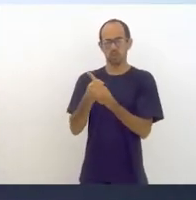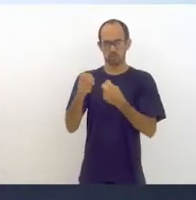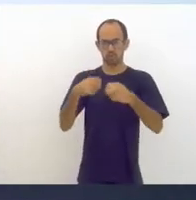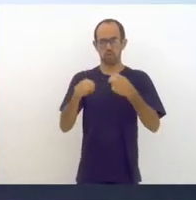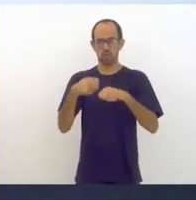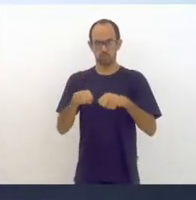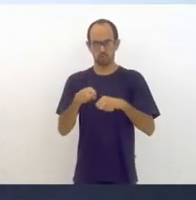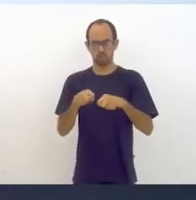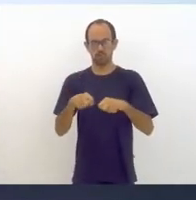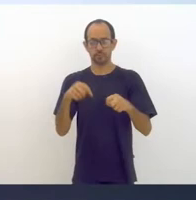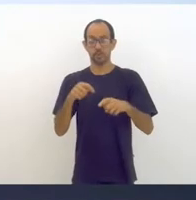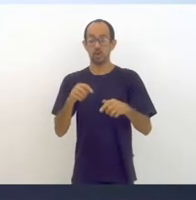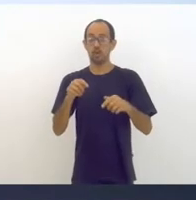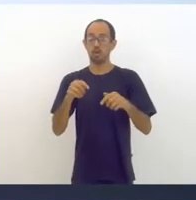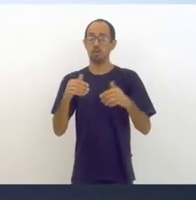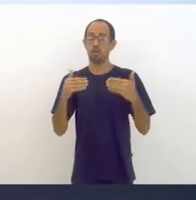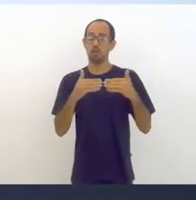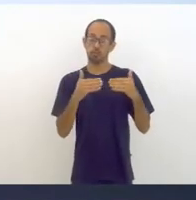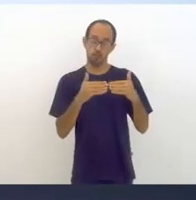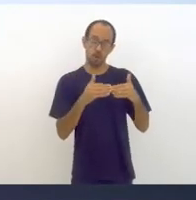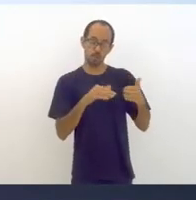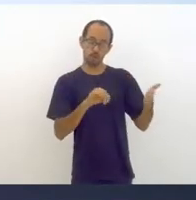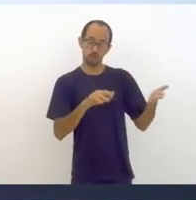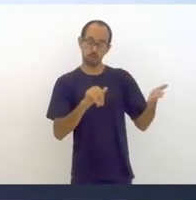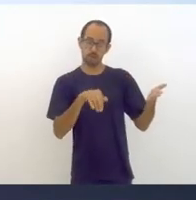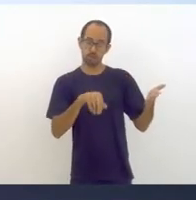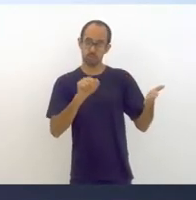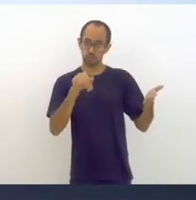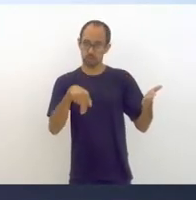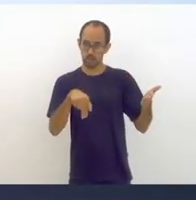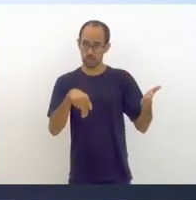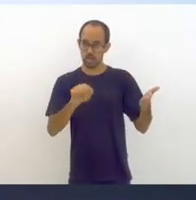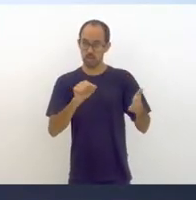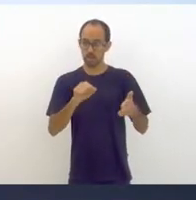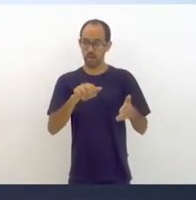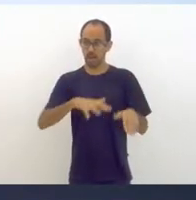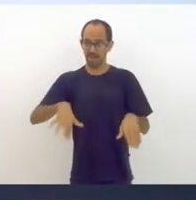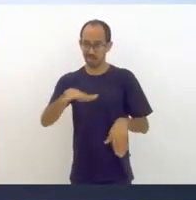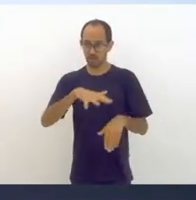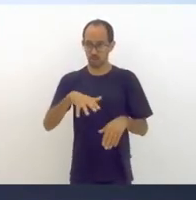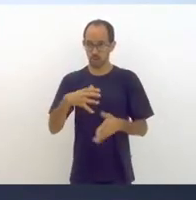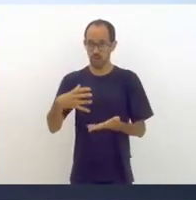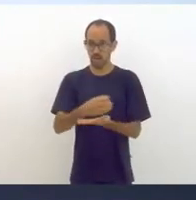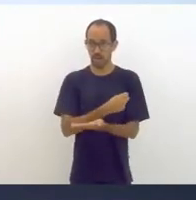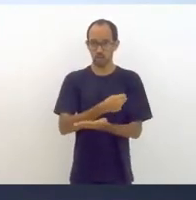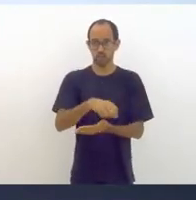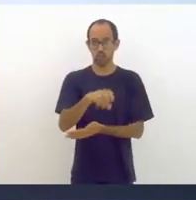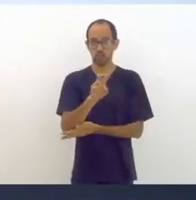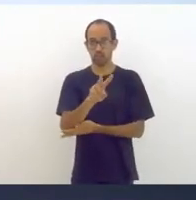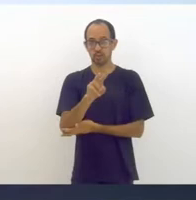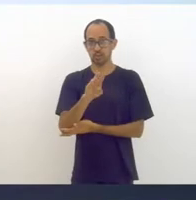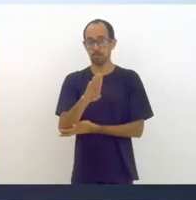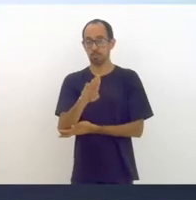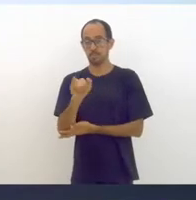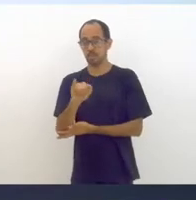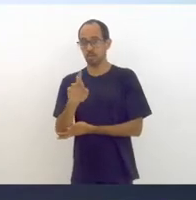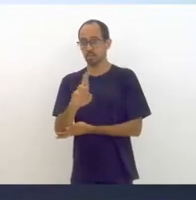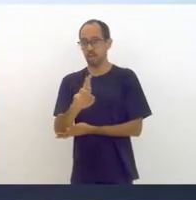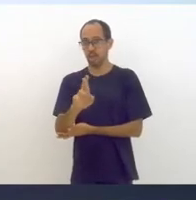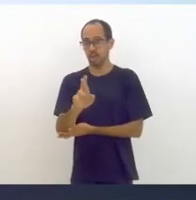Estado do Rio de Janeiro, FIJAN, em 2021, a região arrecadou cerca de 2 bilhões em tributos, mais de